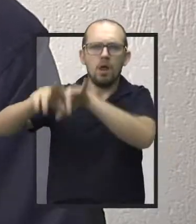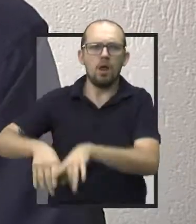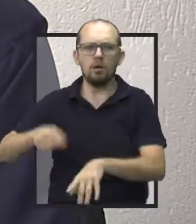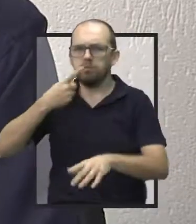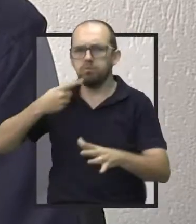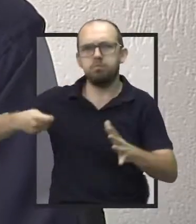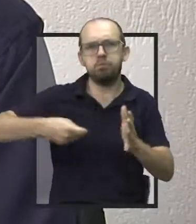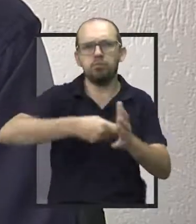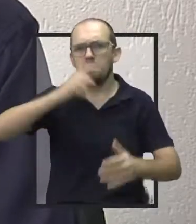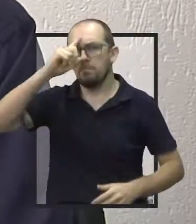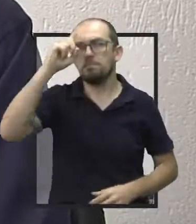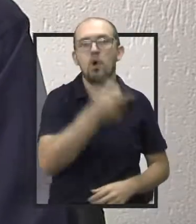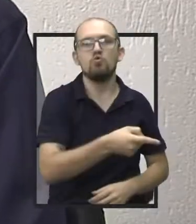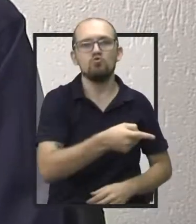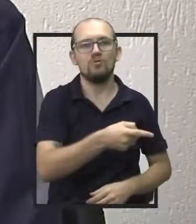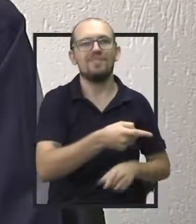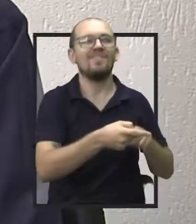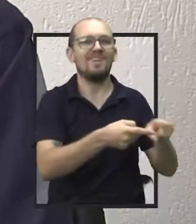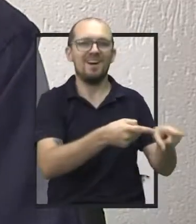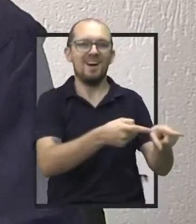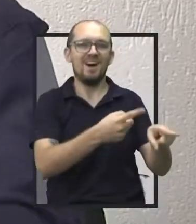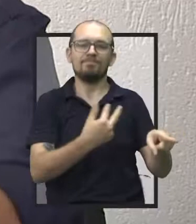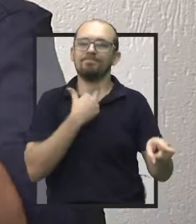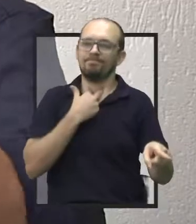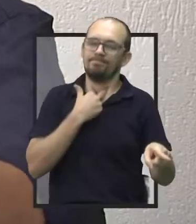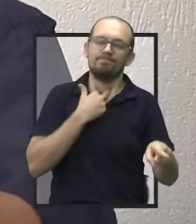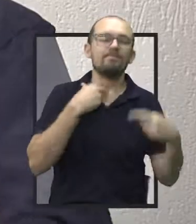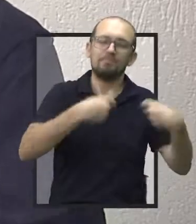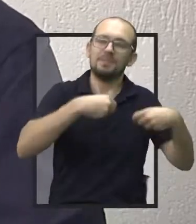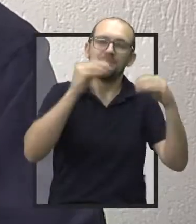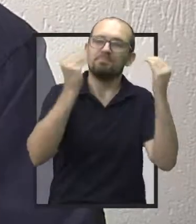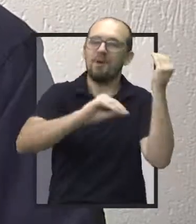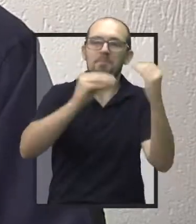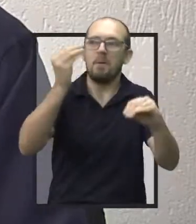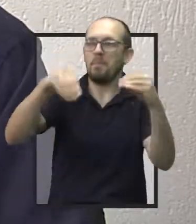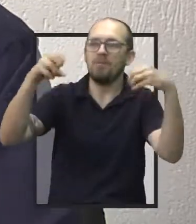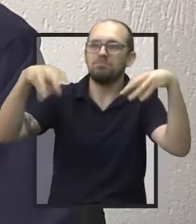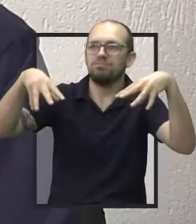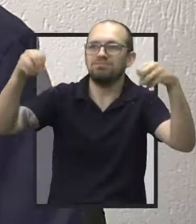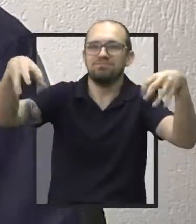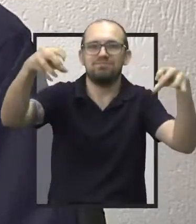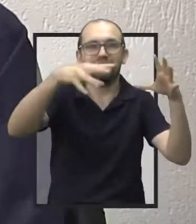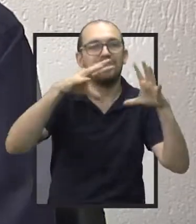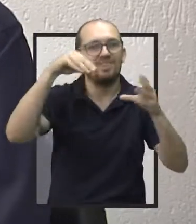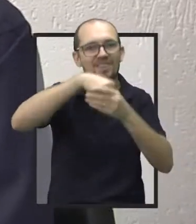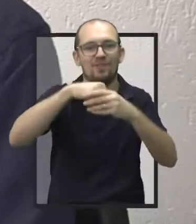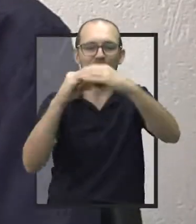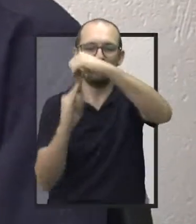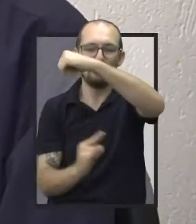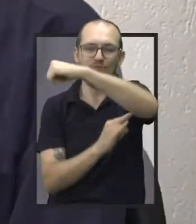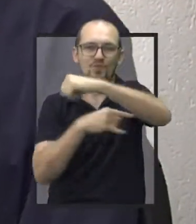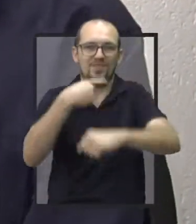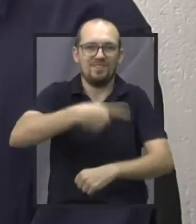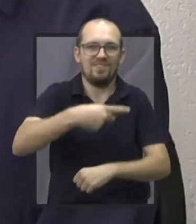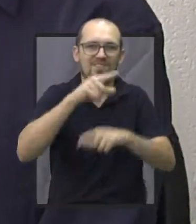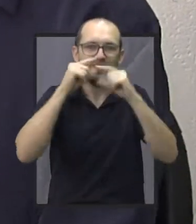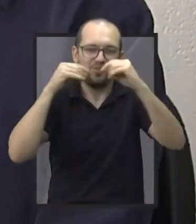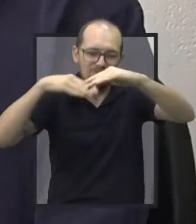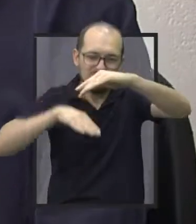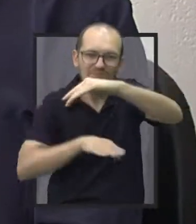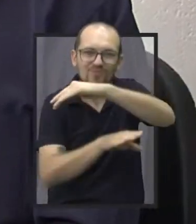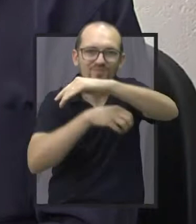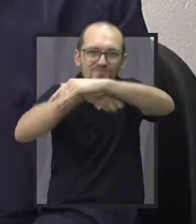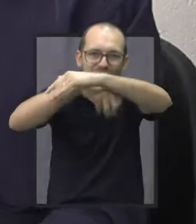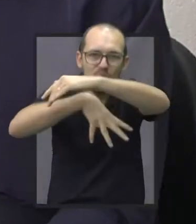determinando que a centrovias e então faça iluminação desses viadutos aqui em nossa cidade é como o senhor colocou é de